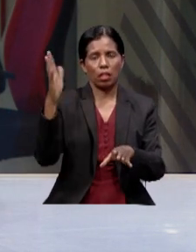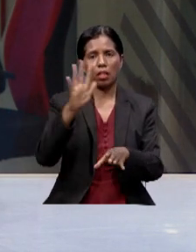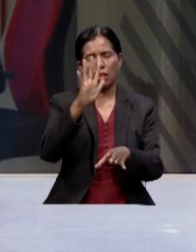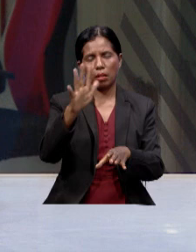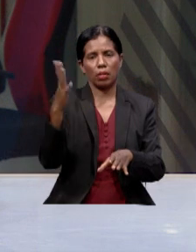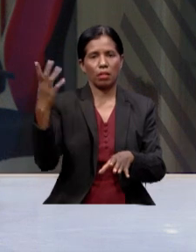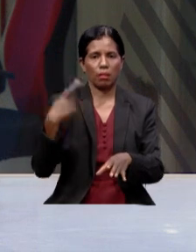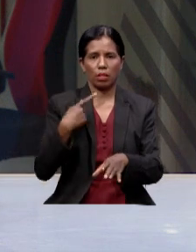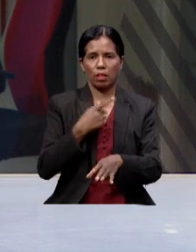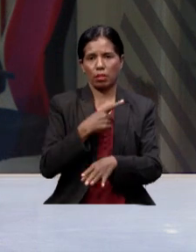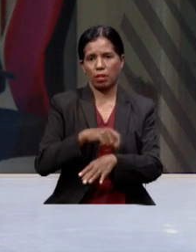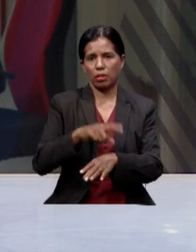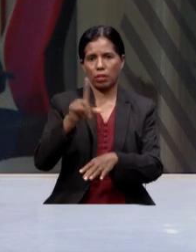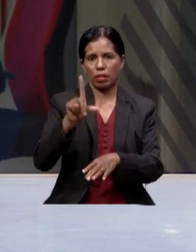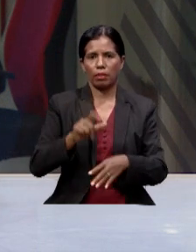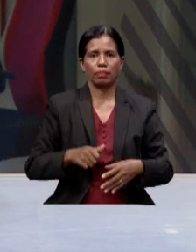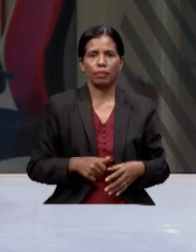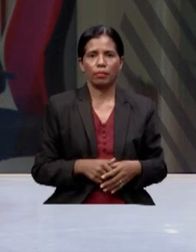plenária.